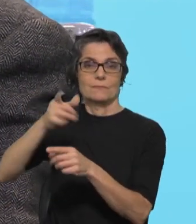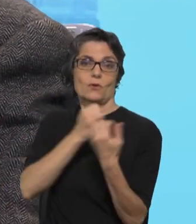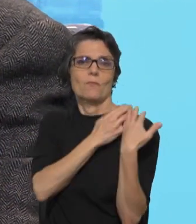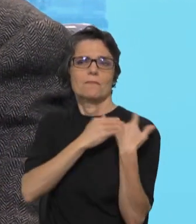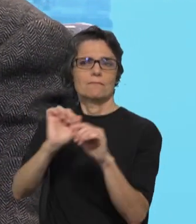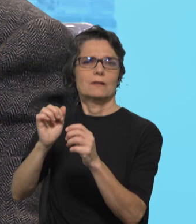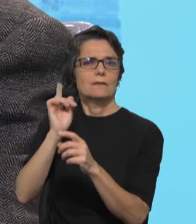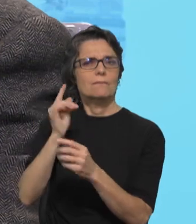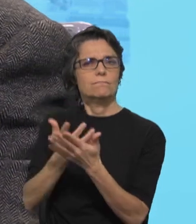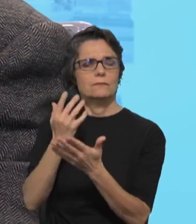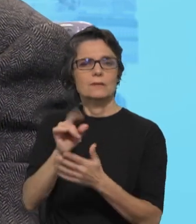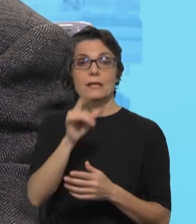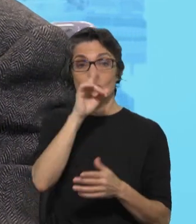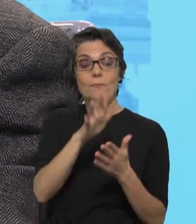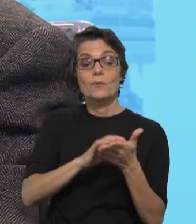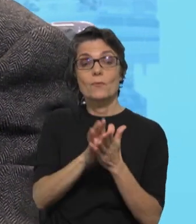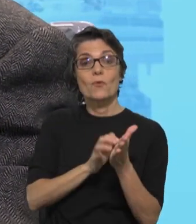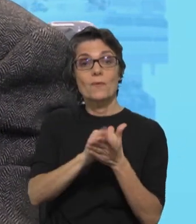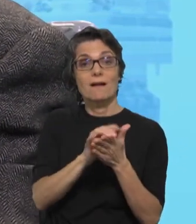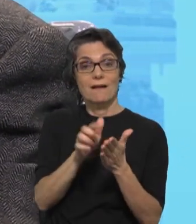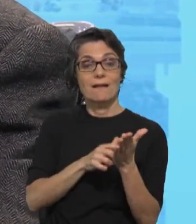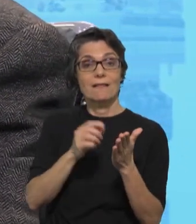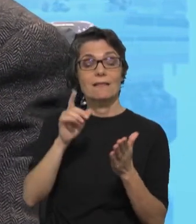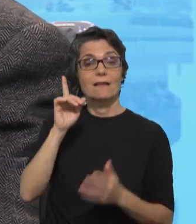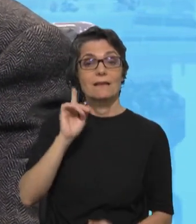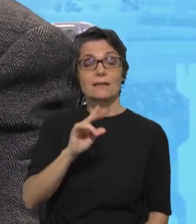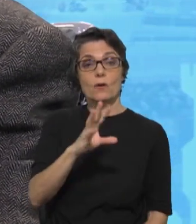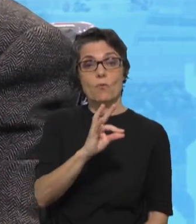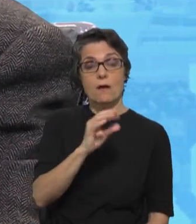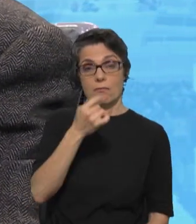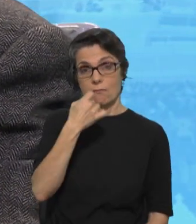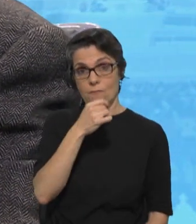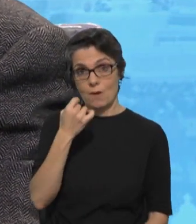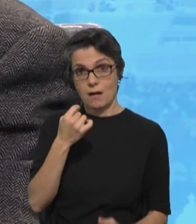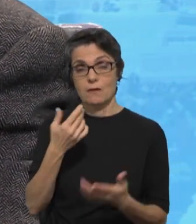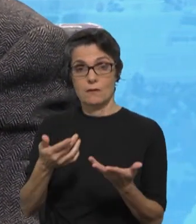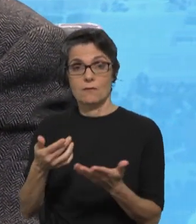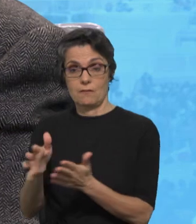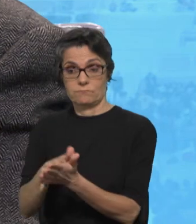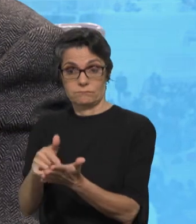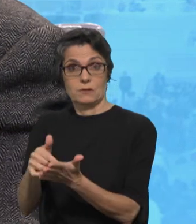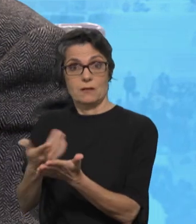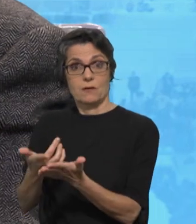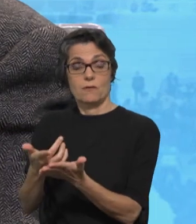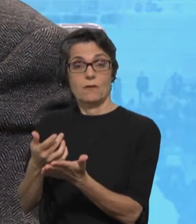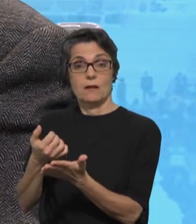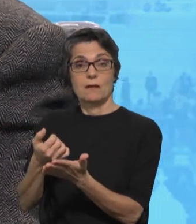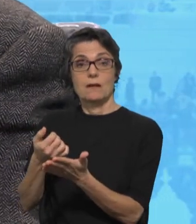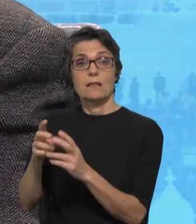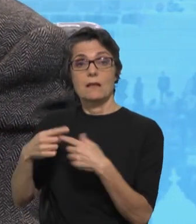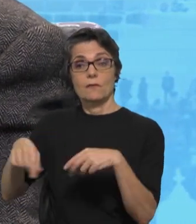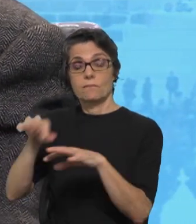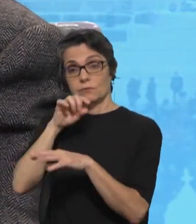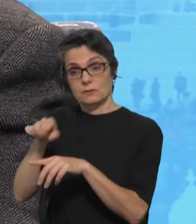de maio, fazem referência agora a esta nota da Conferência Episcopal a propósito dos 50 anos.